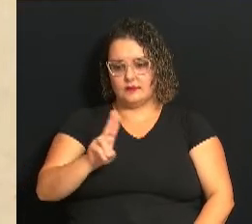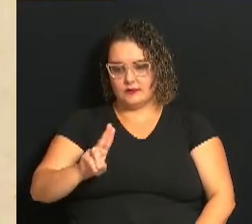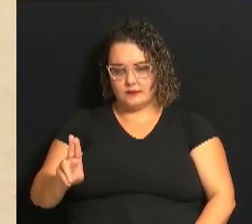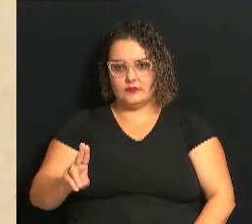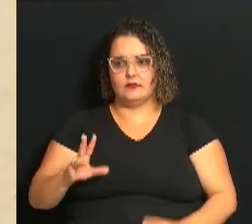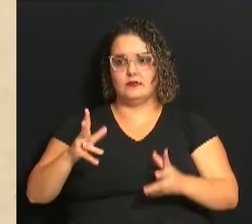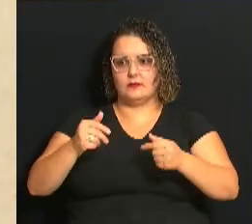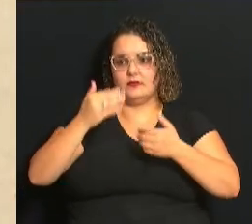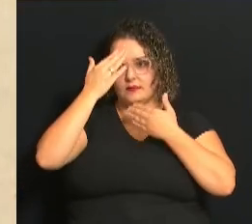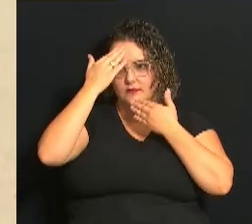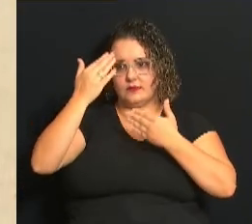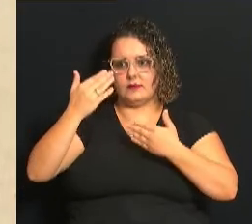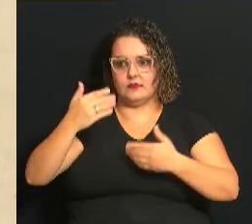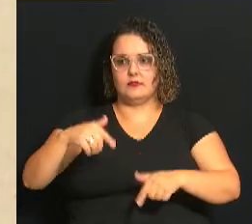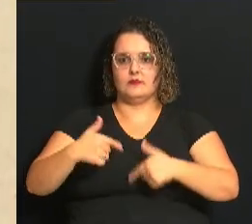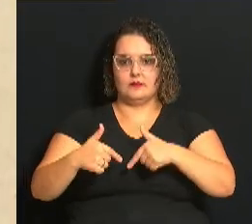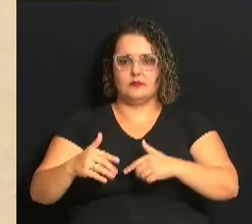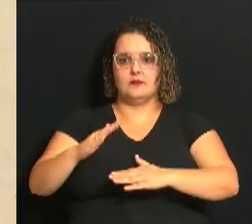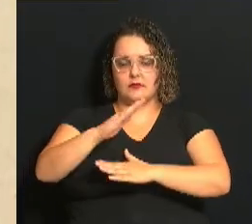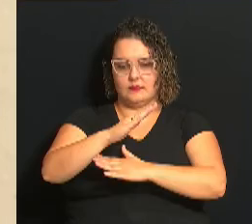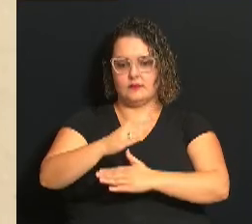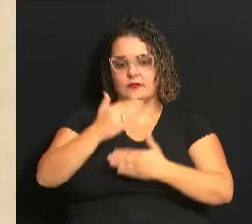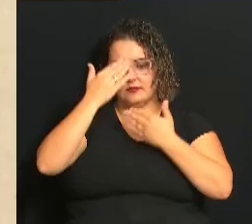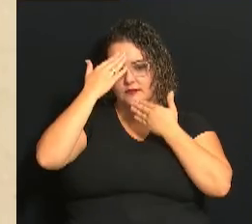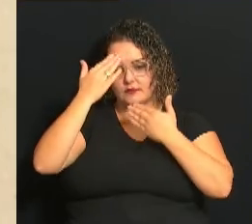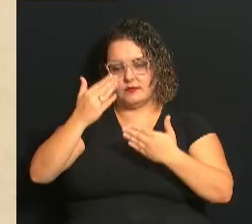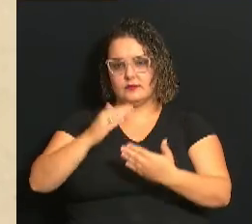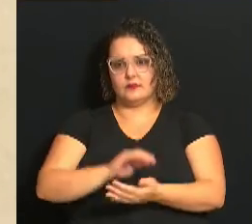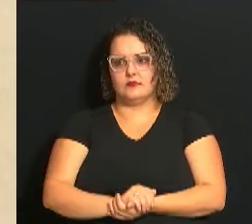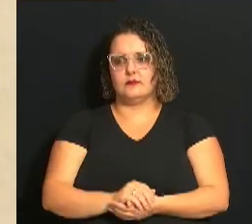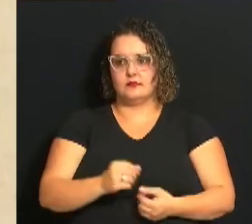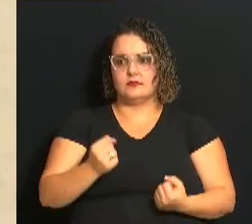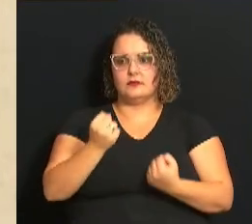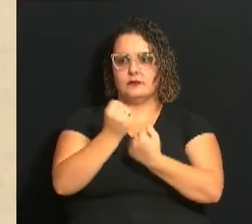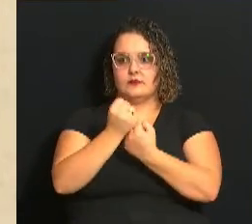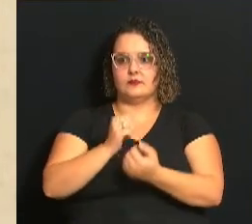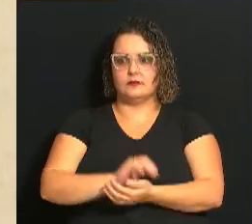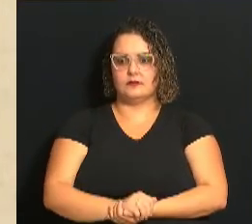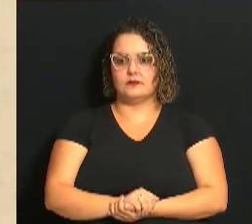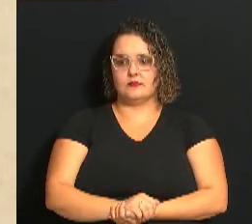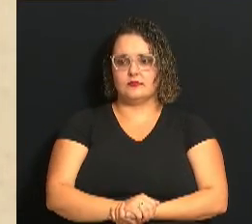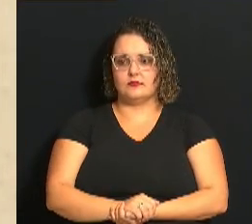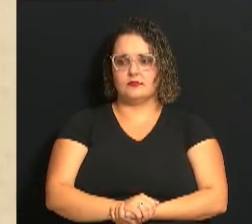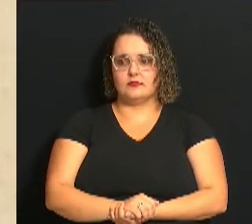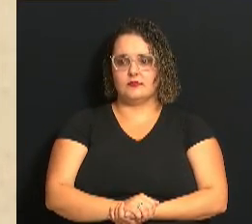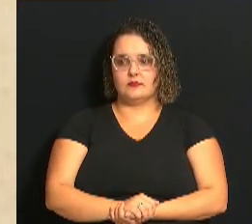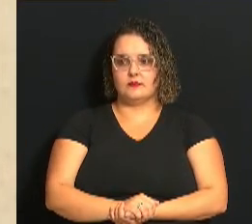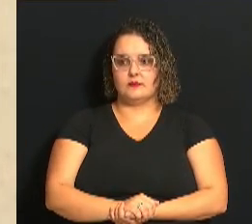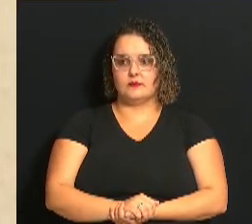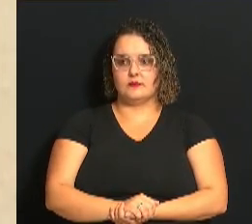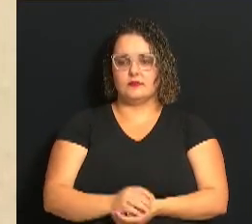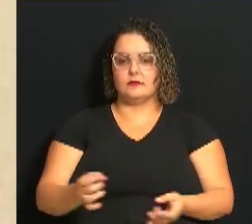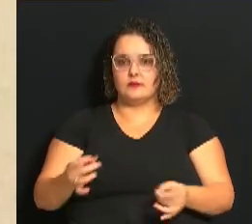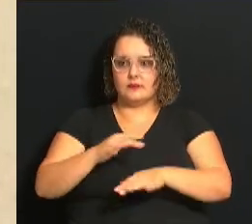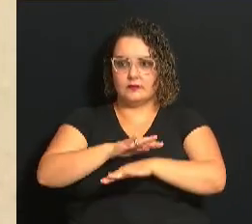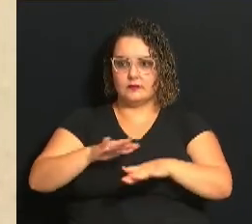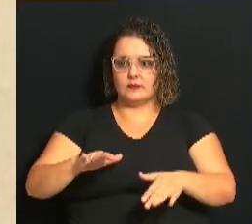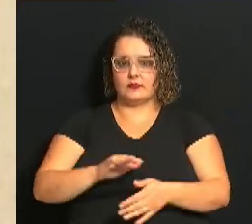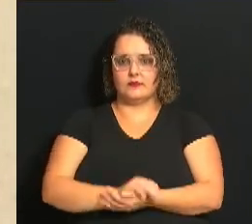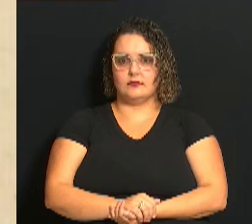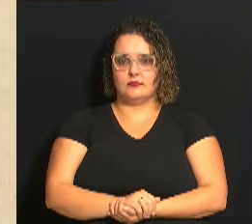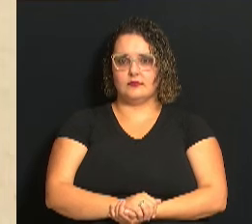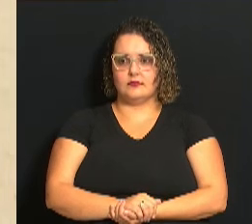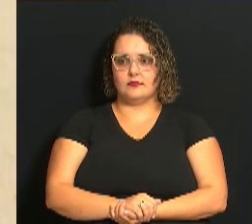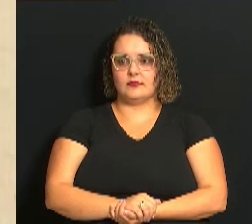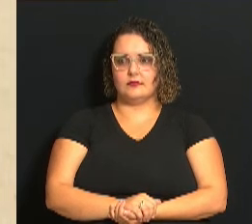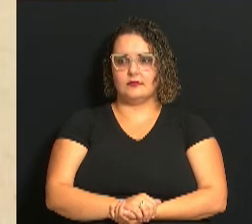todos os funcionários da casa, tá bom? Obrigado pelo apoio aí, tá? Então, para encerrar, eu